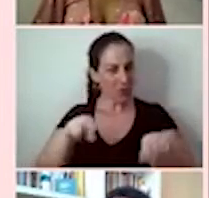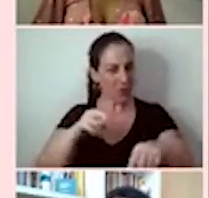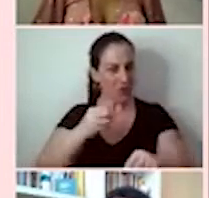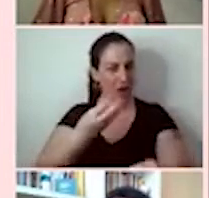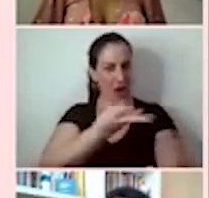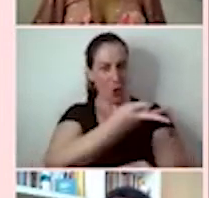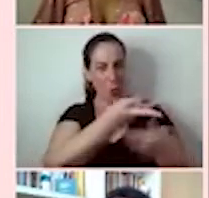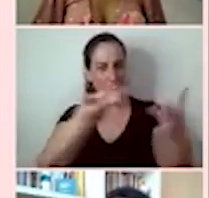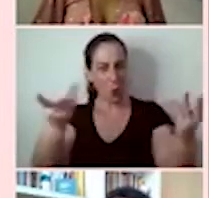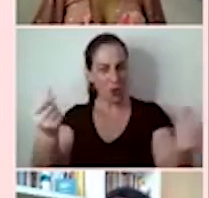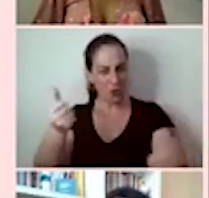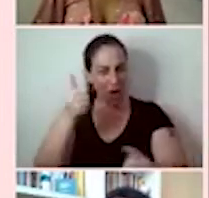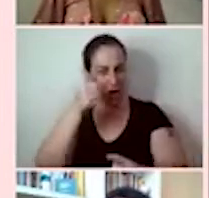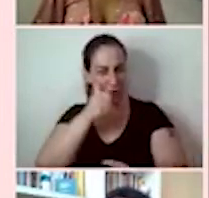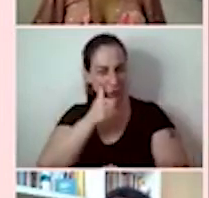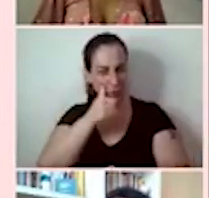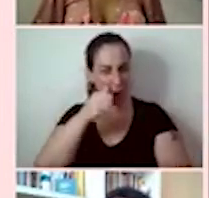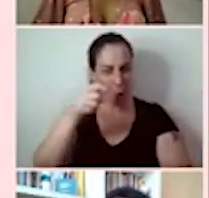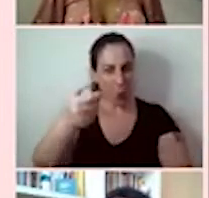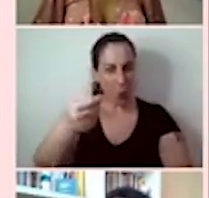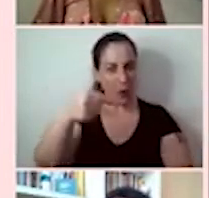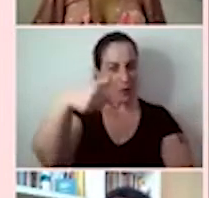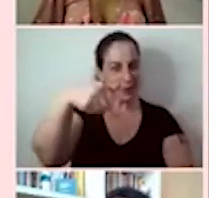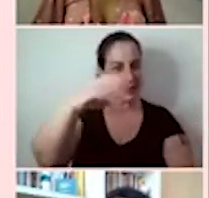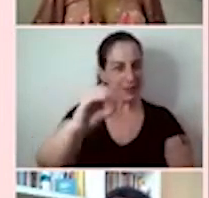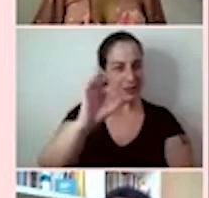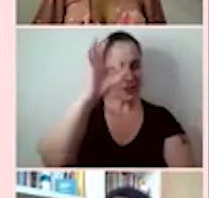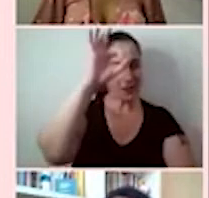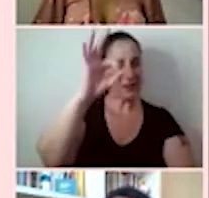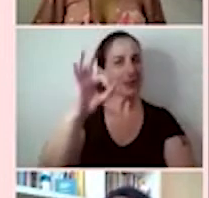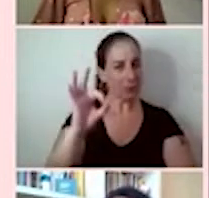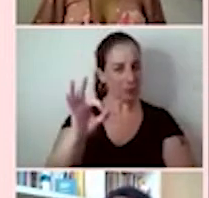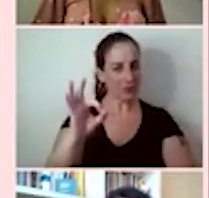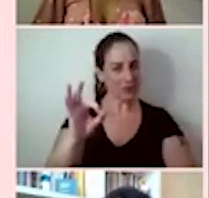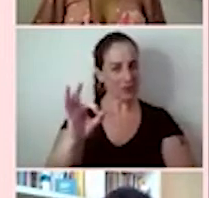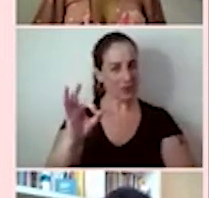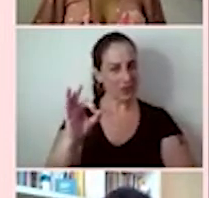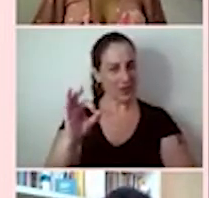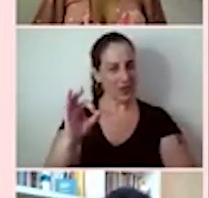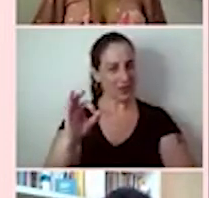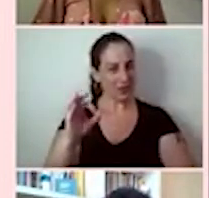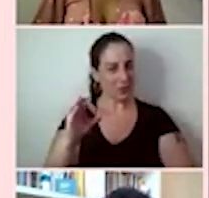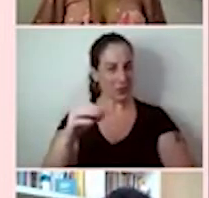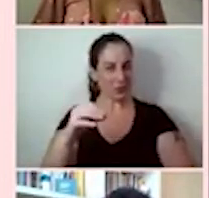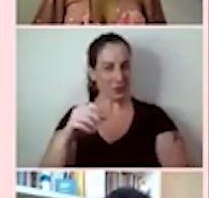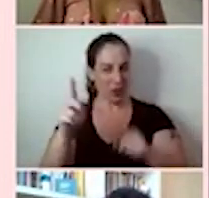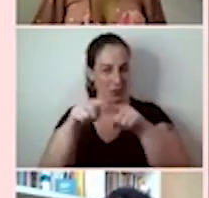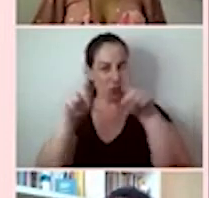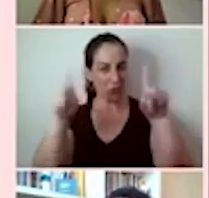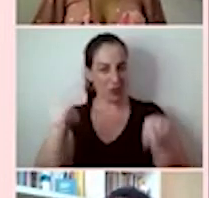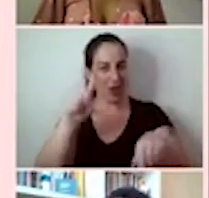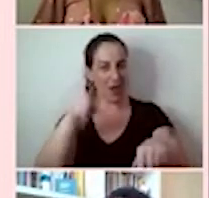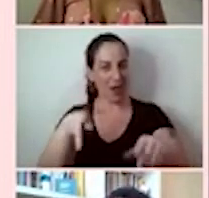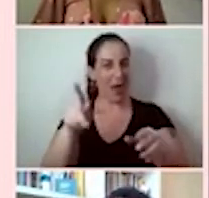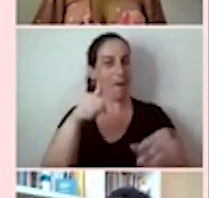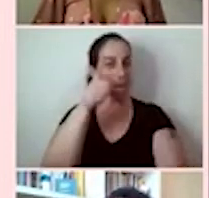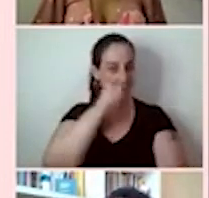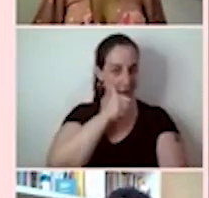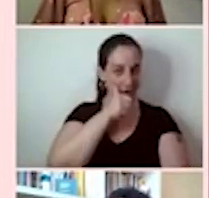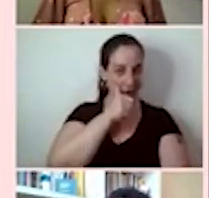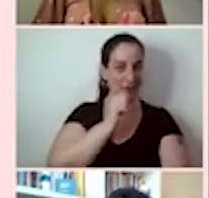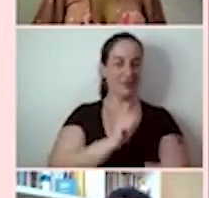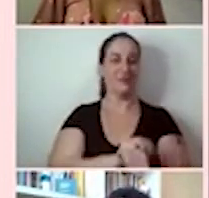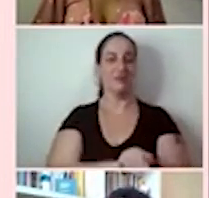Quase 70% das nossas, do nosso quadro é formado por mulheres, não só pelo número de